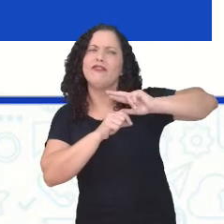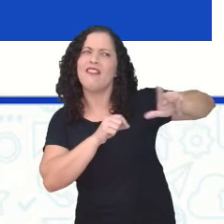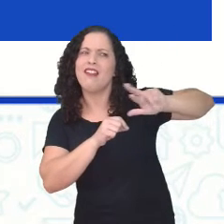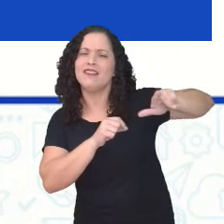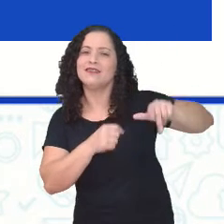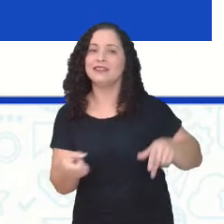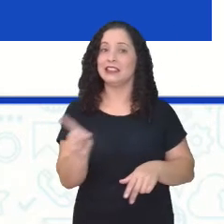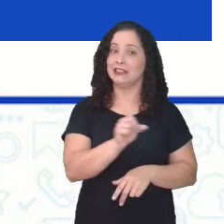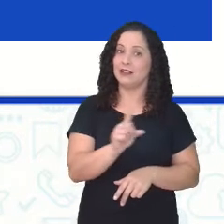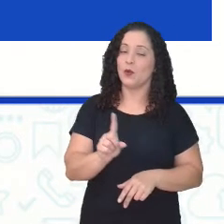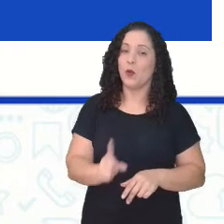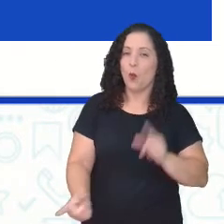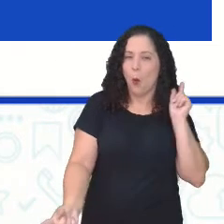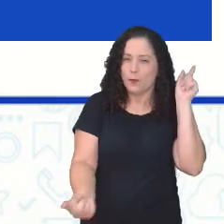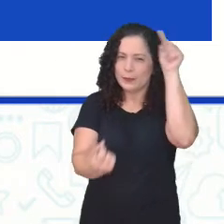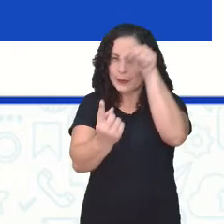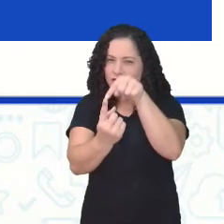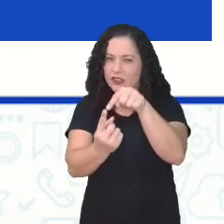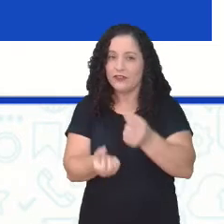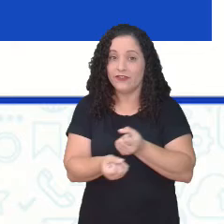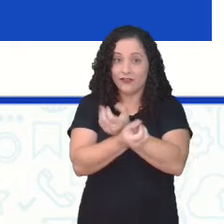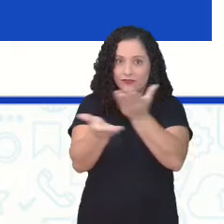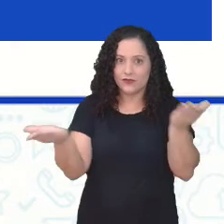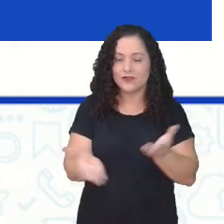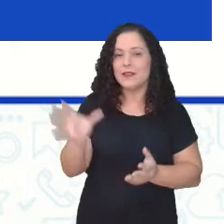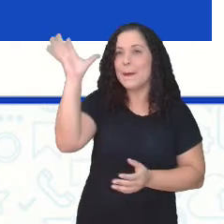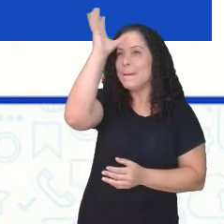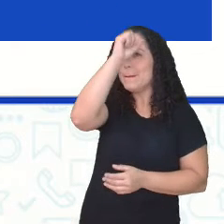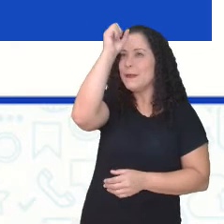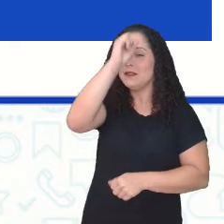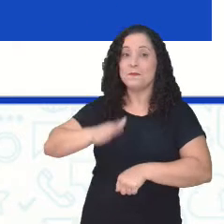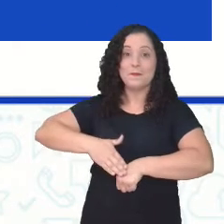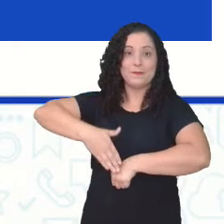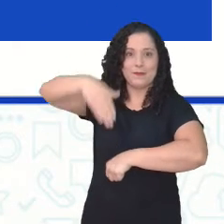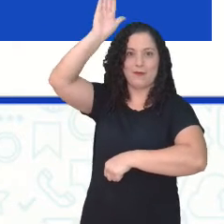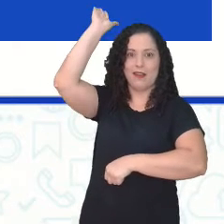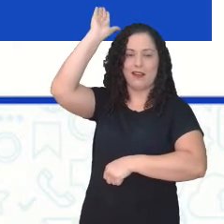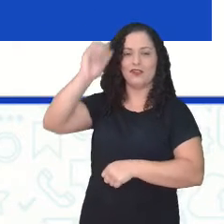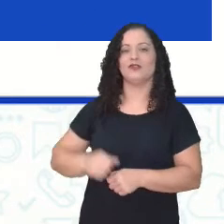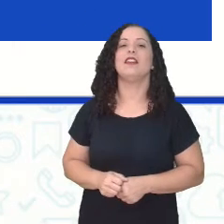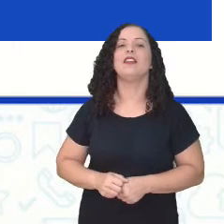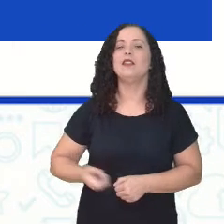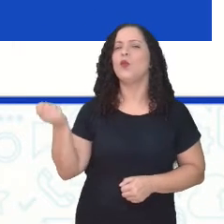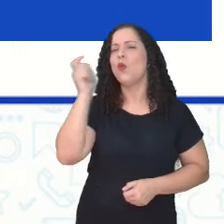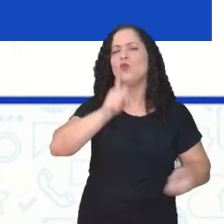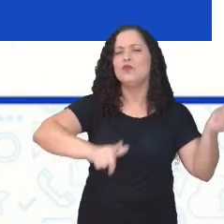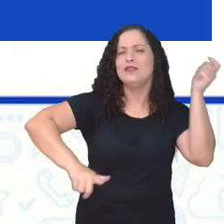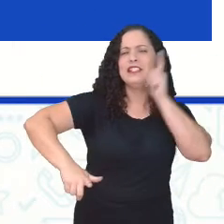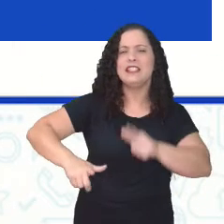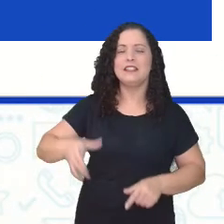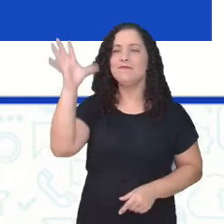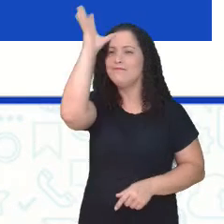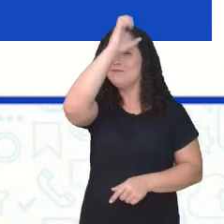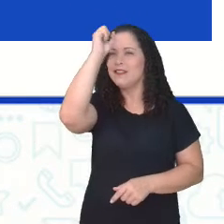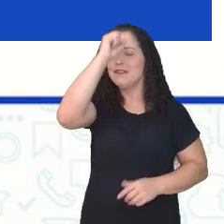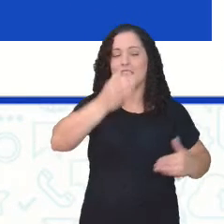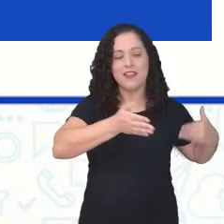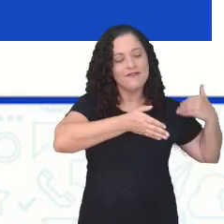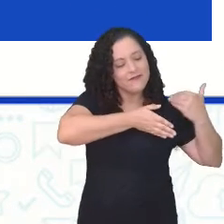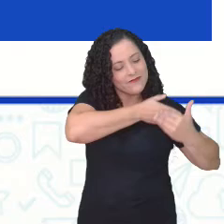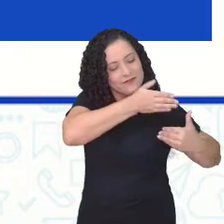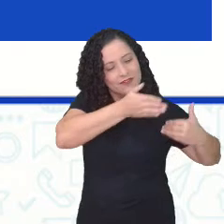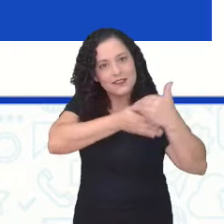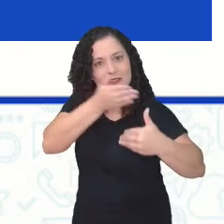é levá-los a avançar cada vez mais. Então, para avançarmos em qualquer área da nossa vida, nós temos que